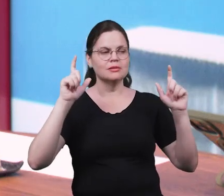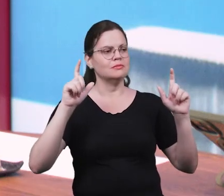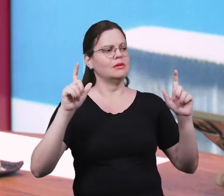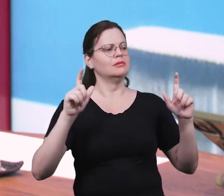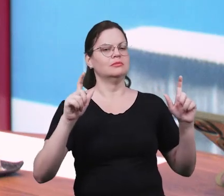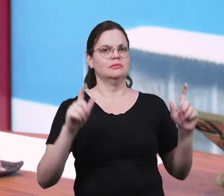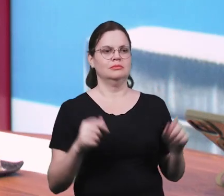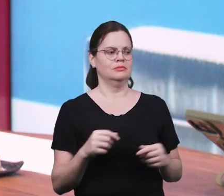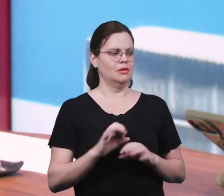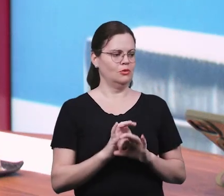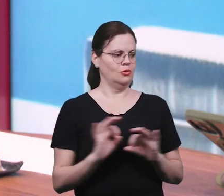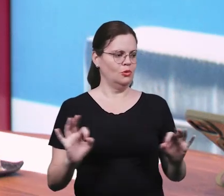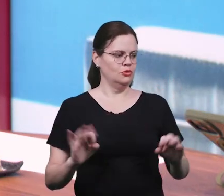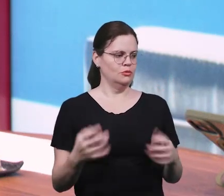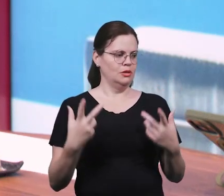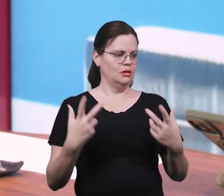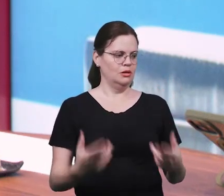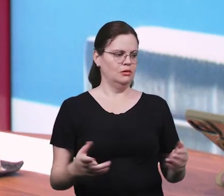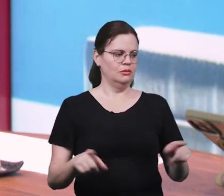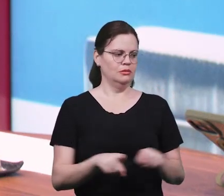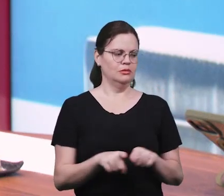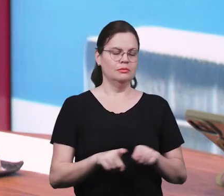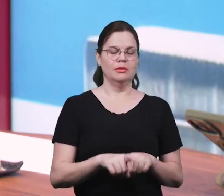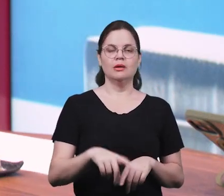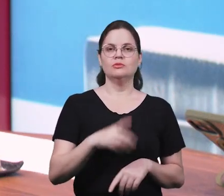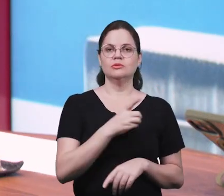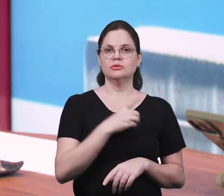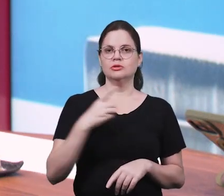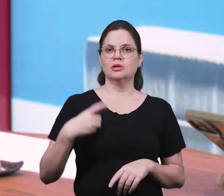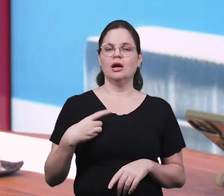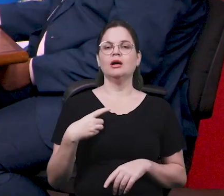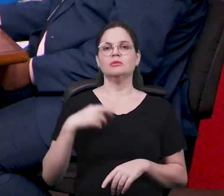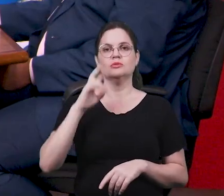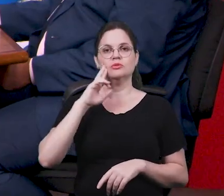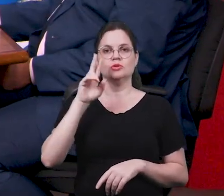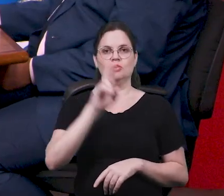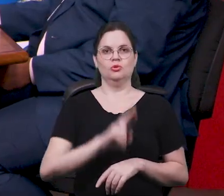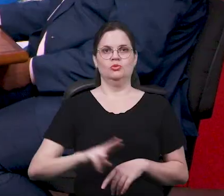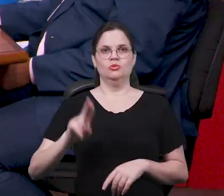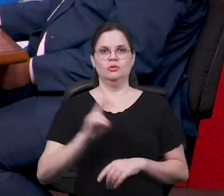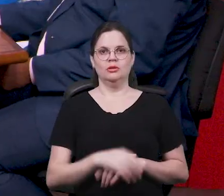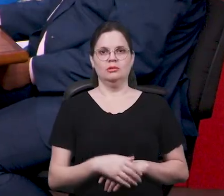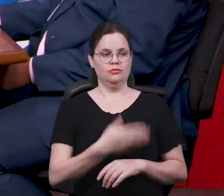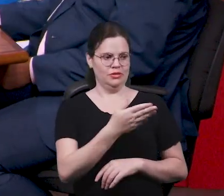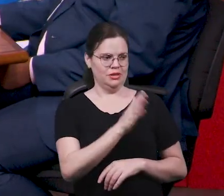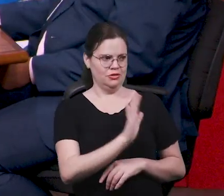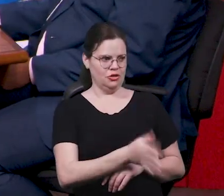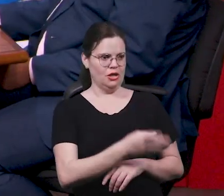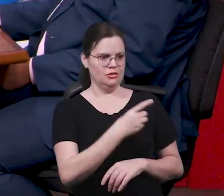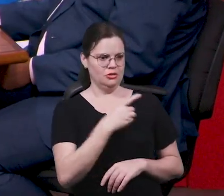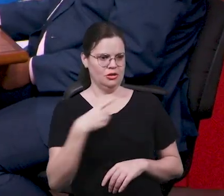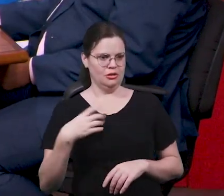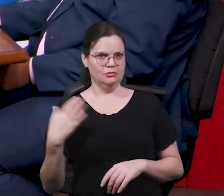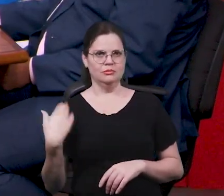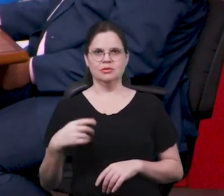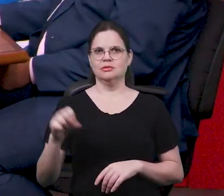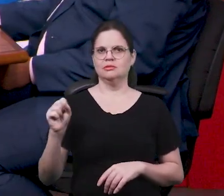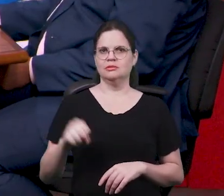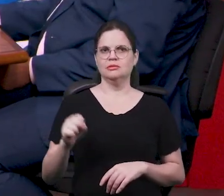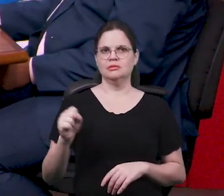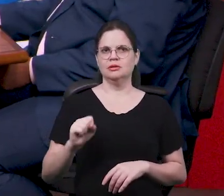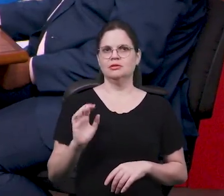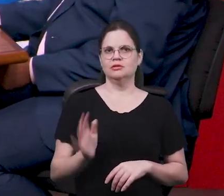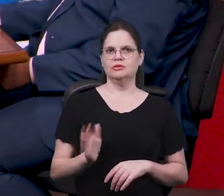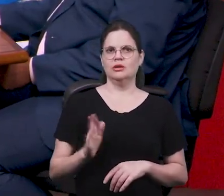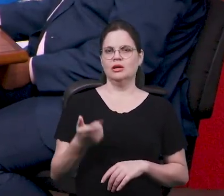diáconos, como o Senhor os usou nesse sentido, no suporte ao ministério. Inclusive, você já foi diácono, né? Sim.